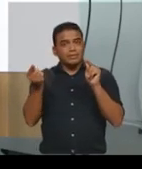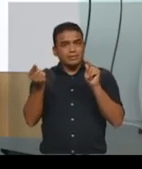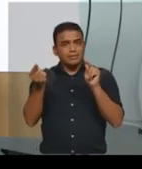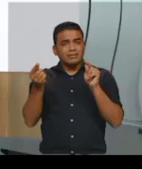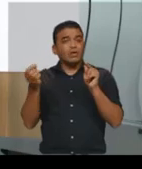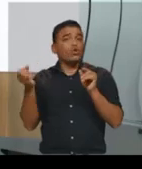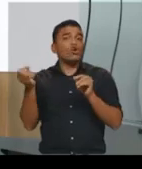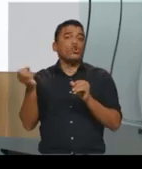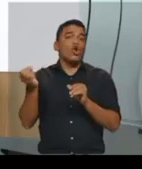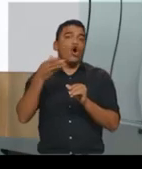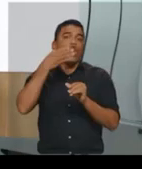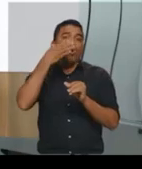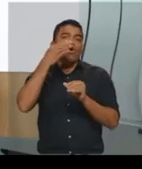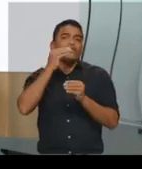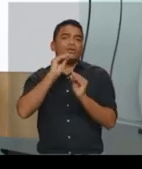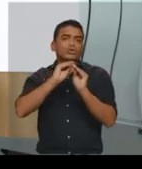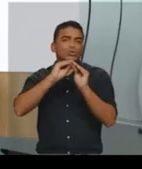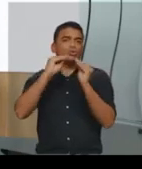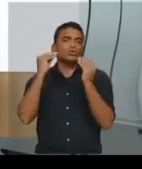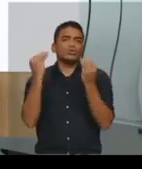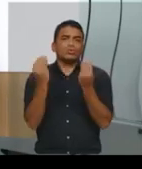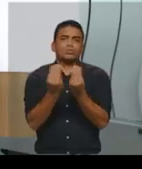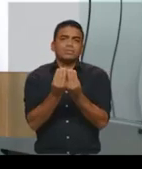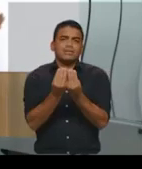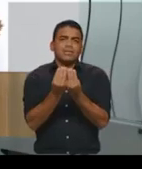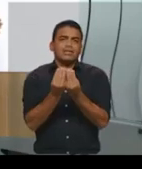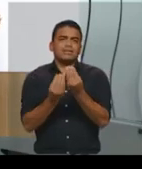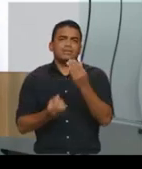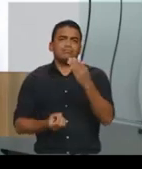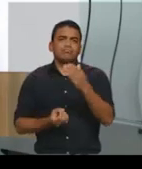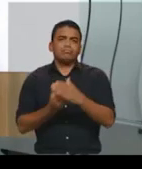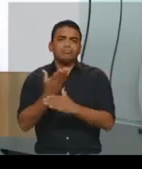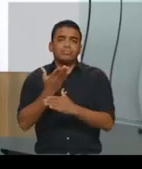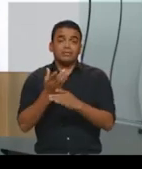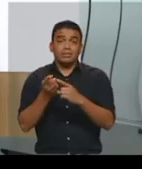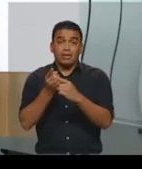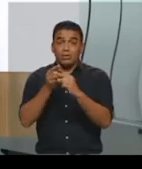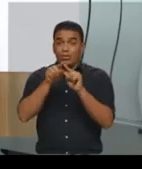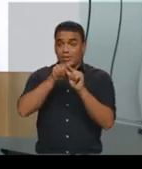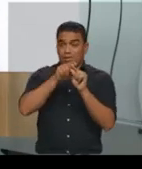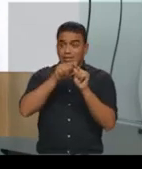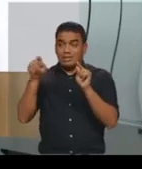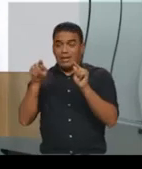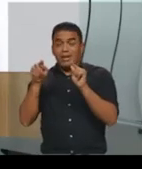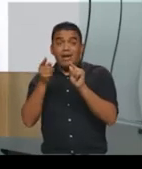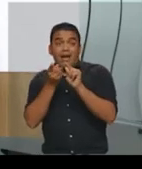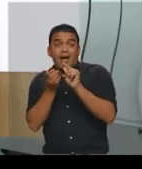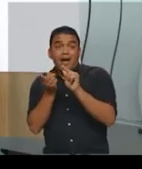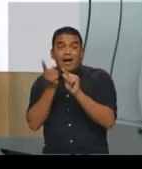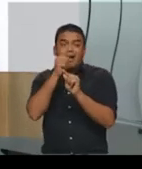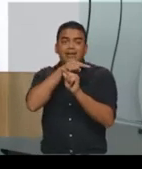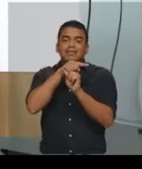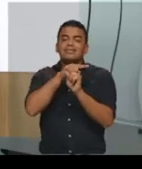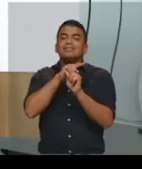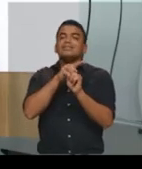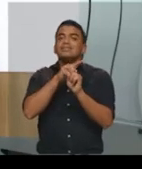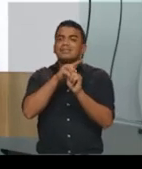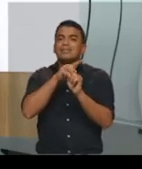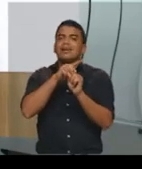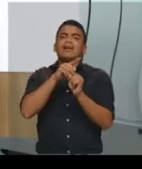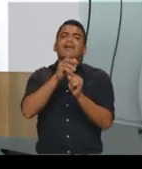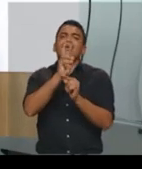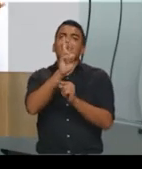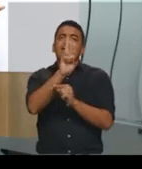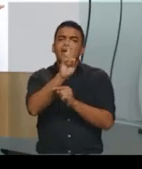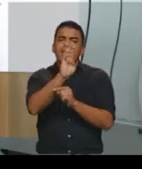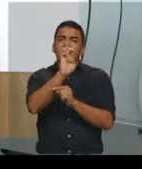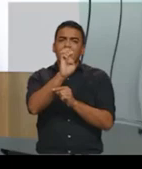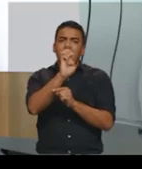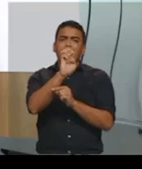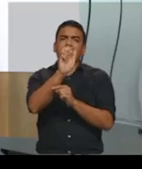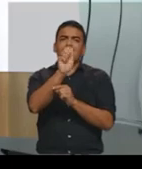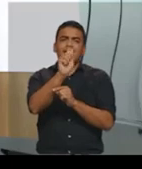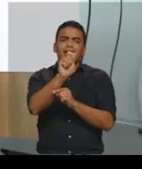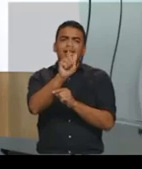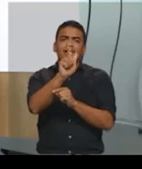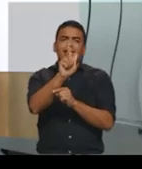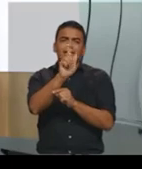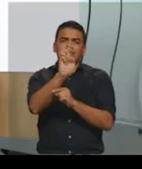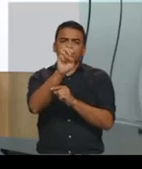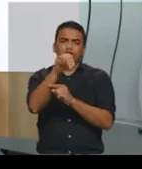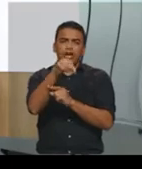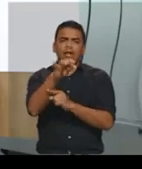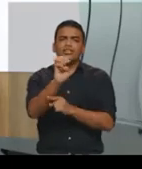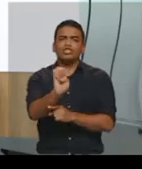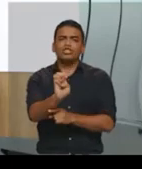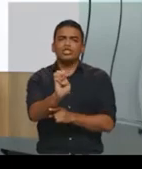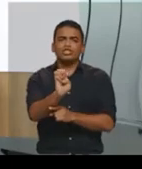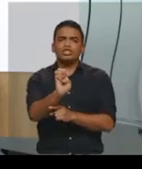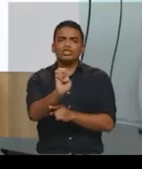formadas. E tudo que está antes da seta, nós chamamos de reagente. É aquilo que vai ser consumido, é aquilo que vai